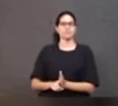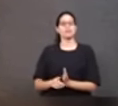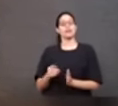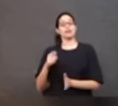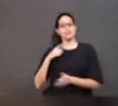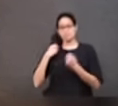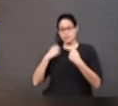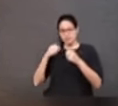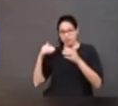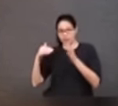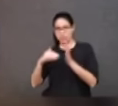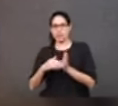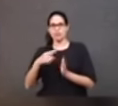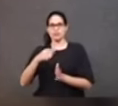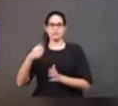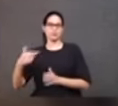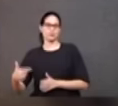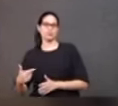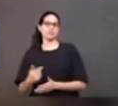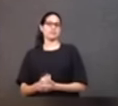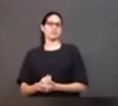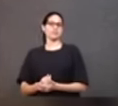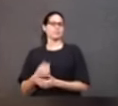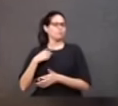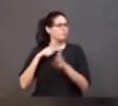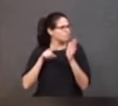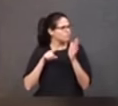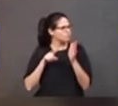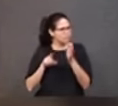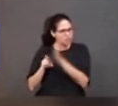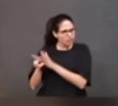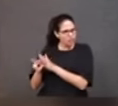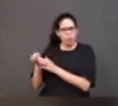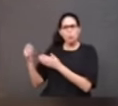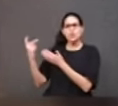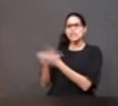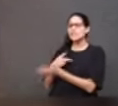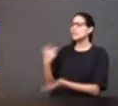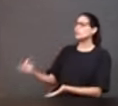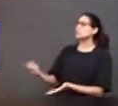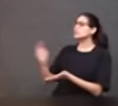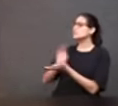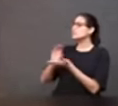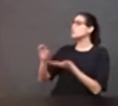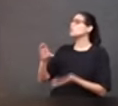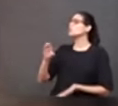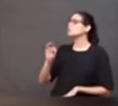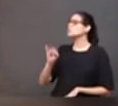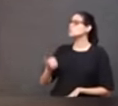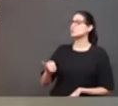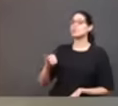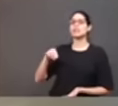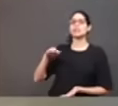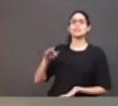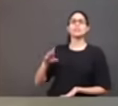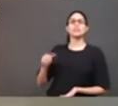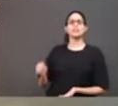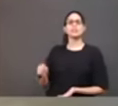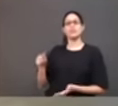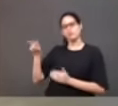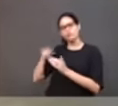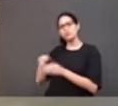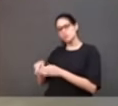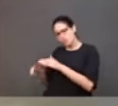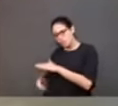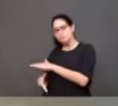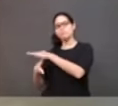2012. Pergunta: o que aconteceu com os recursos do CT Infra na gestão 2008 a 2012, na qual o senhor...